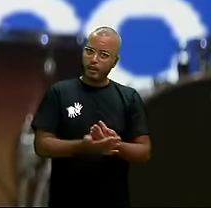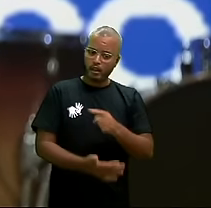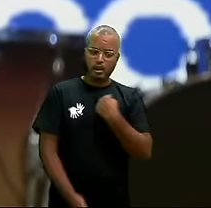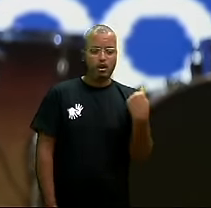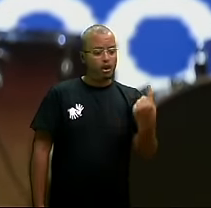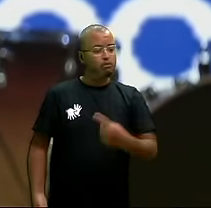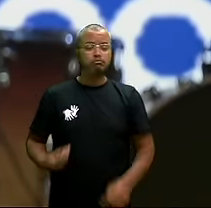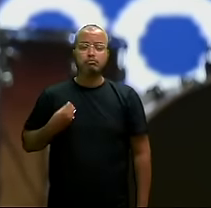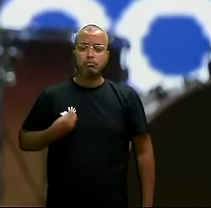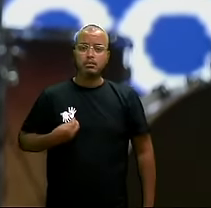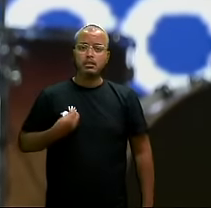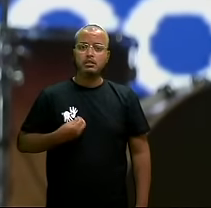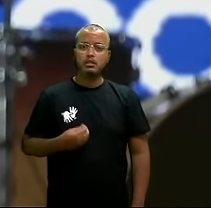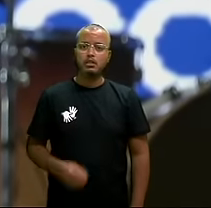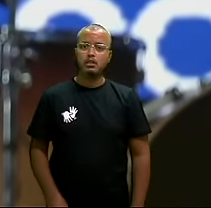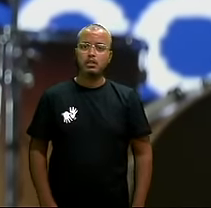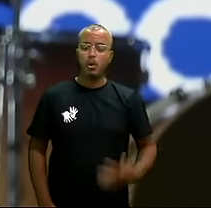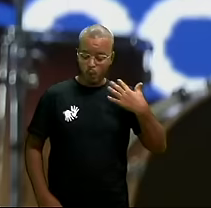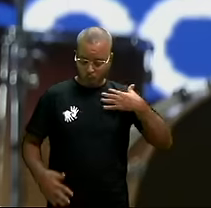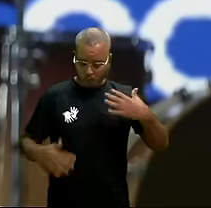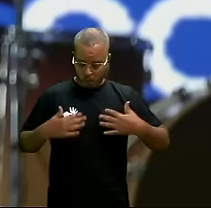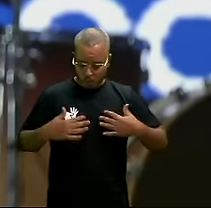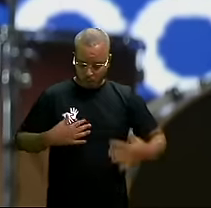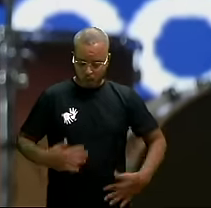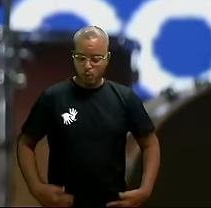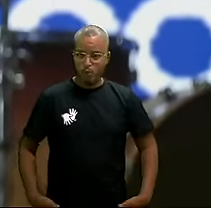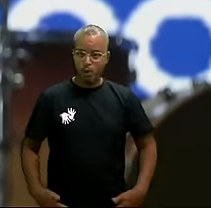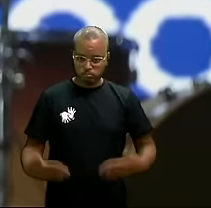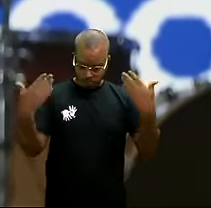É aquela coisa, nosso corpo está aqui, mas nossa mente está na praia.